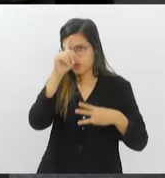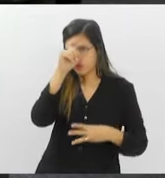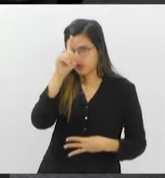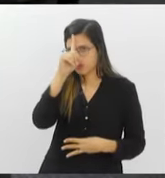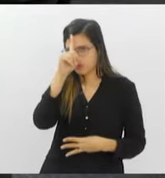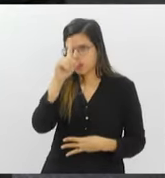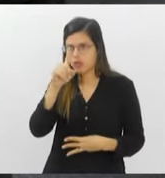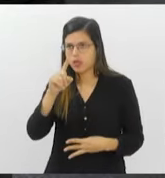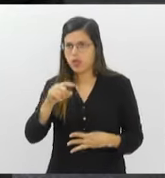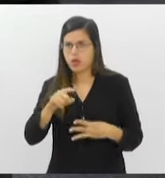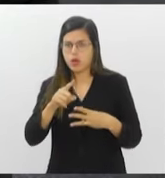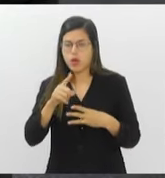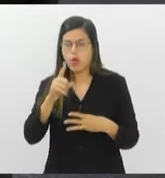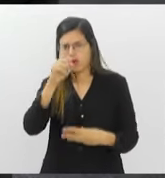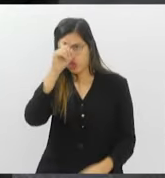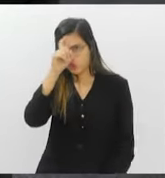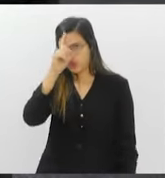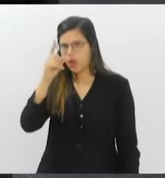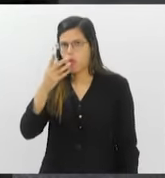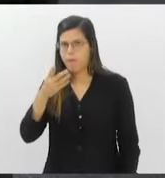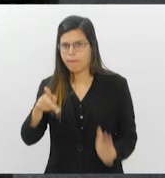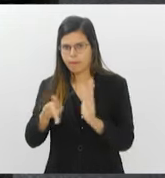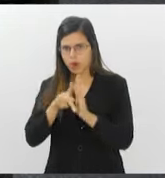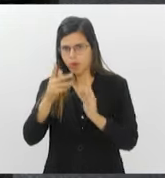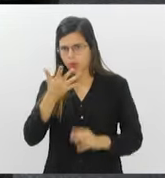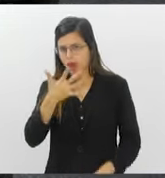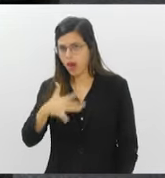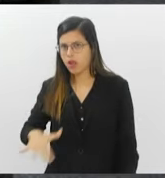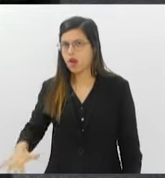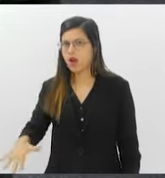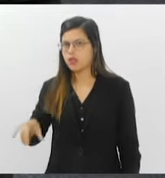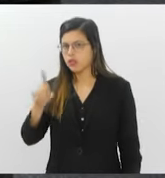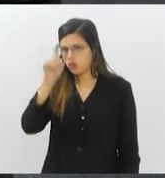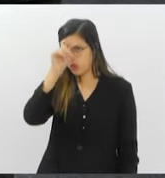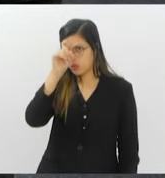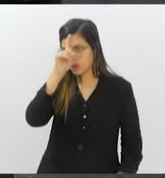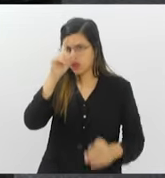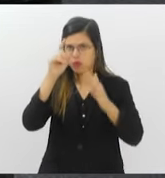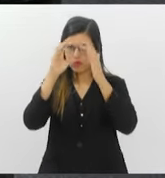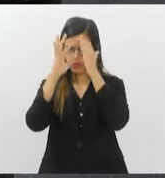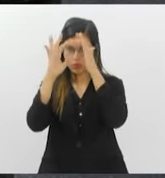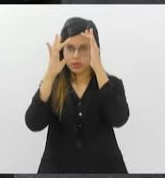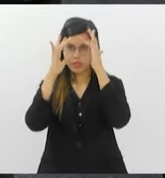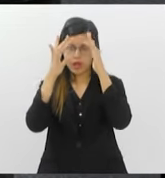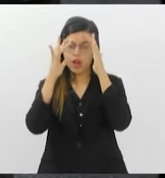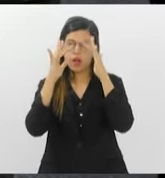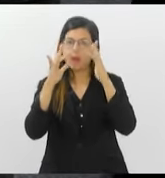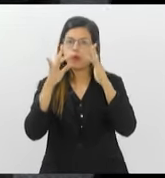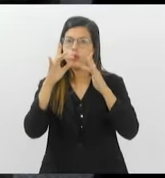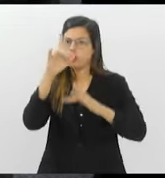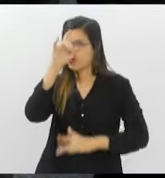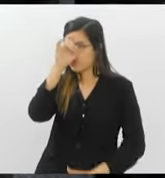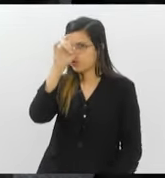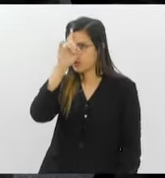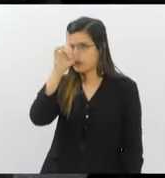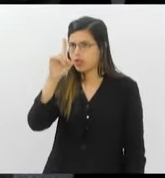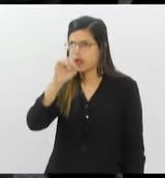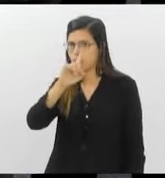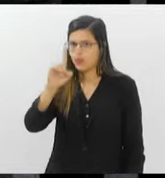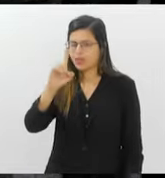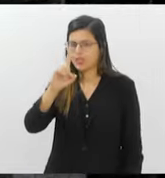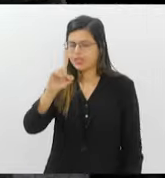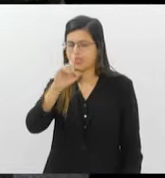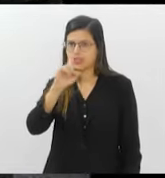O Hospital da Criança, o Hospital do Cérebro e o Hospital Zilda